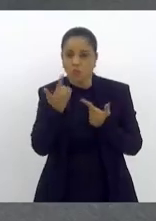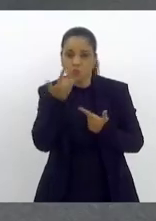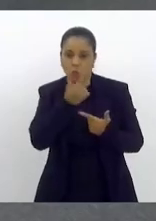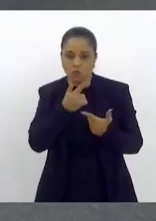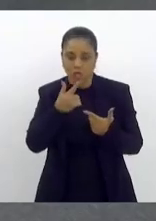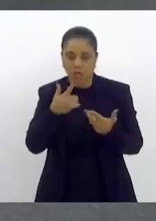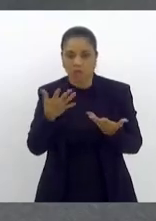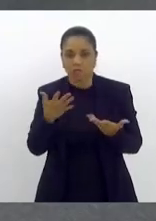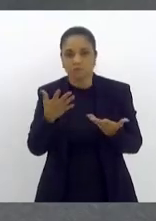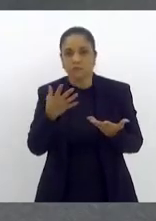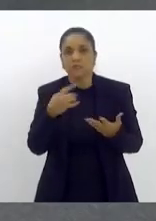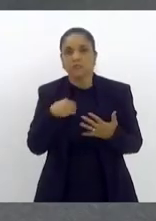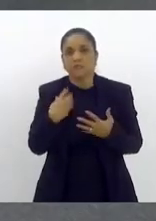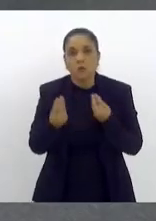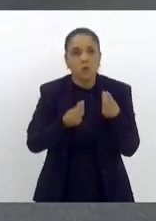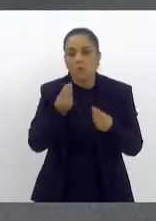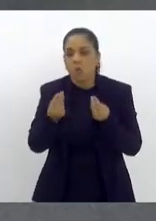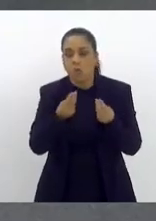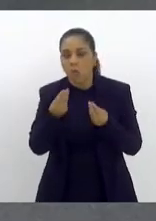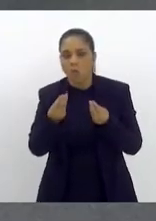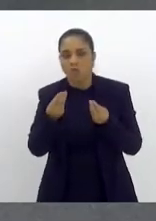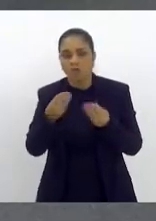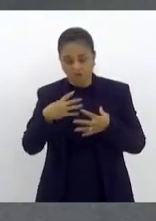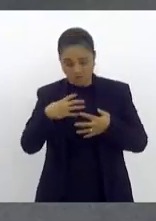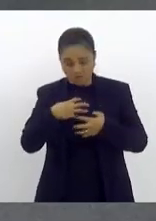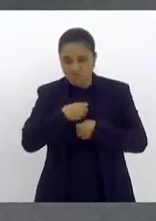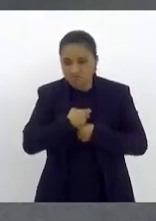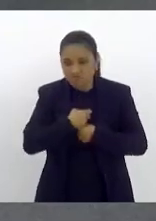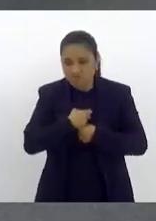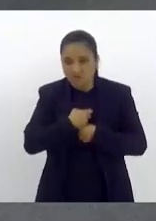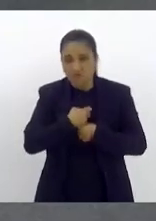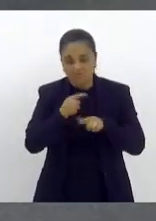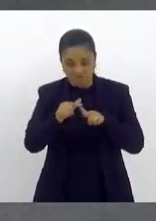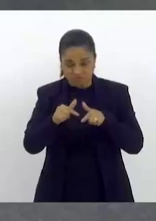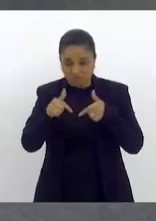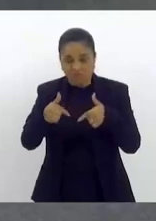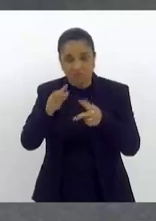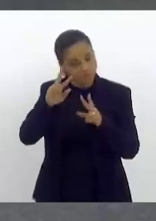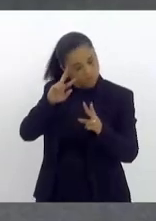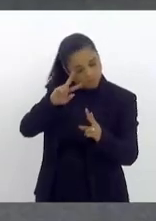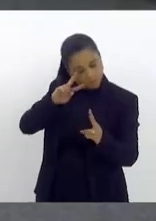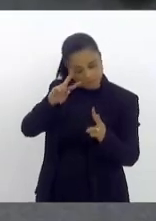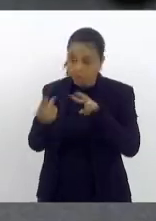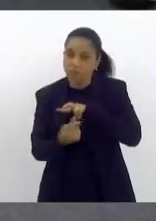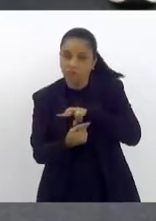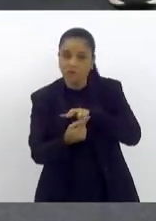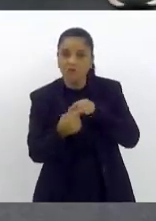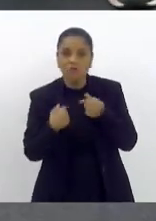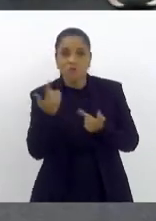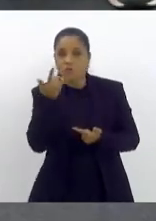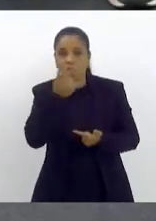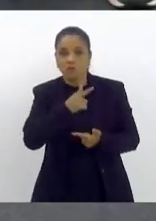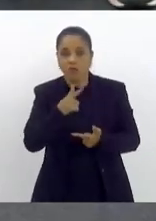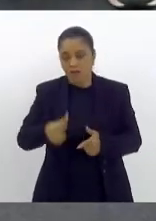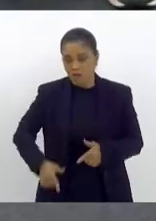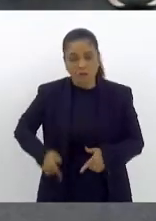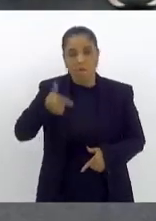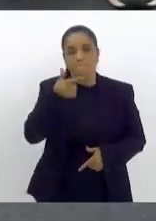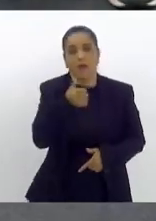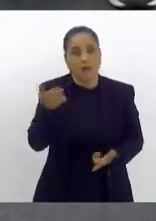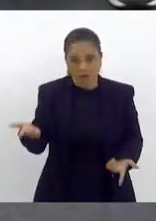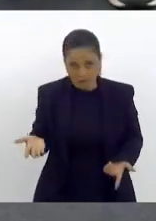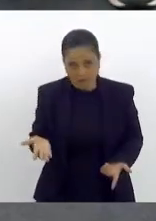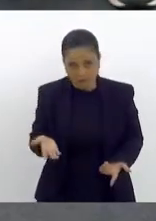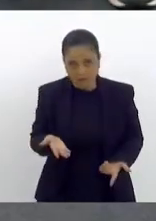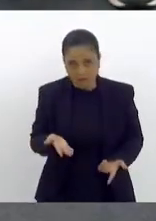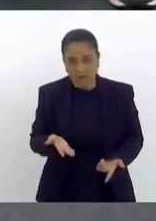são incentivados a usar todo tipo de arma para poder resolver questões que são de outro âmbito.